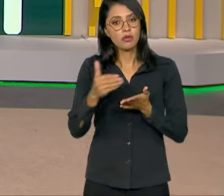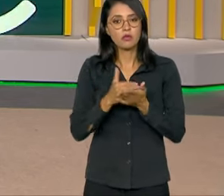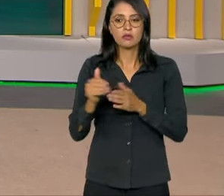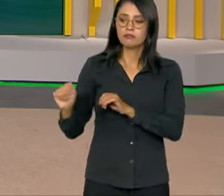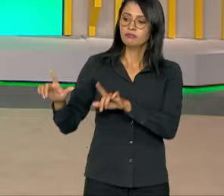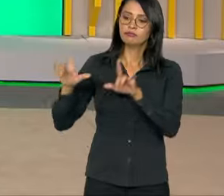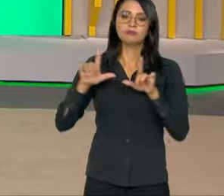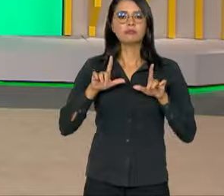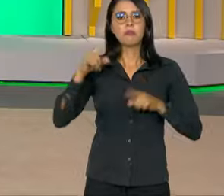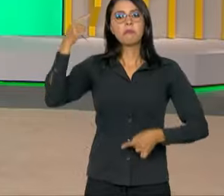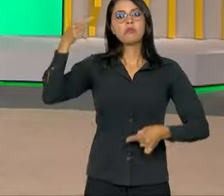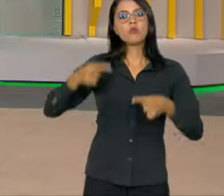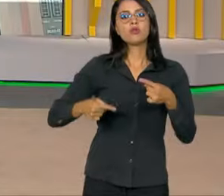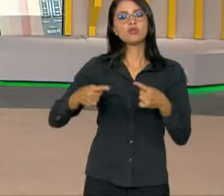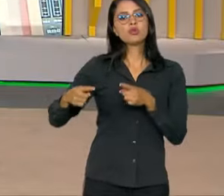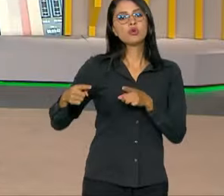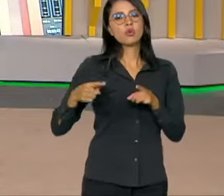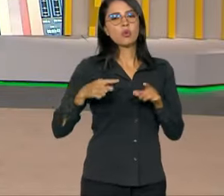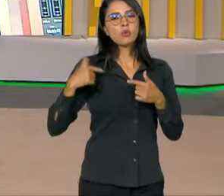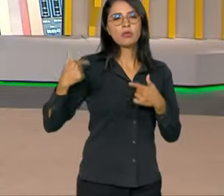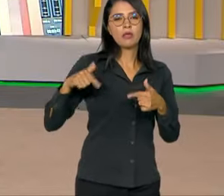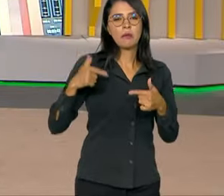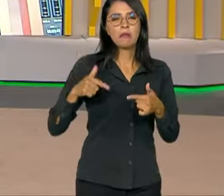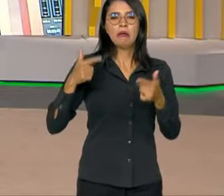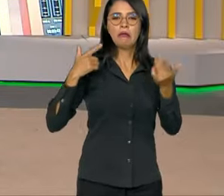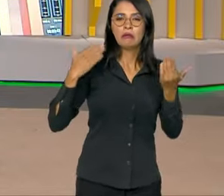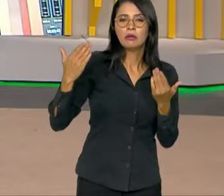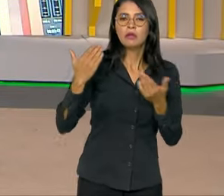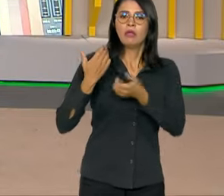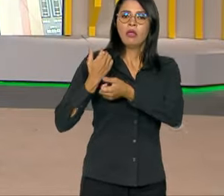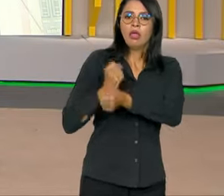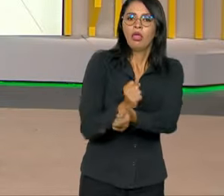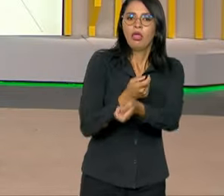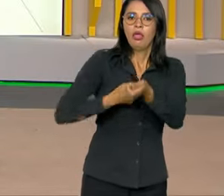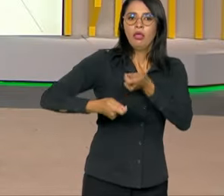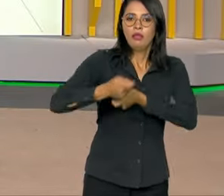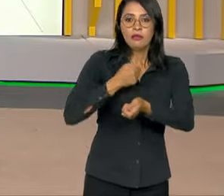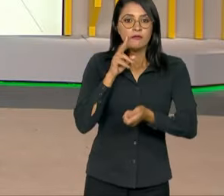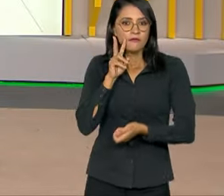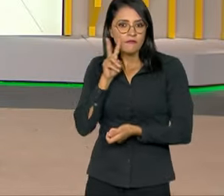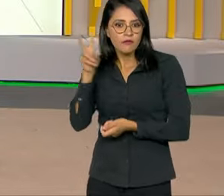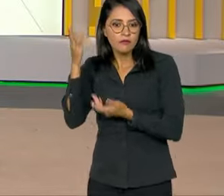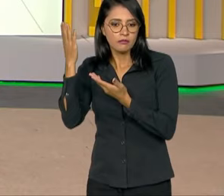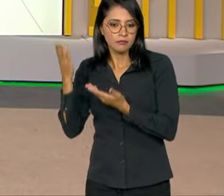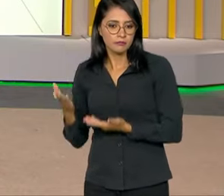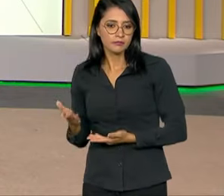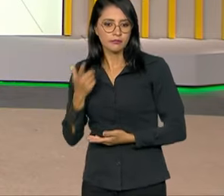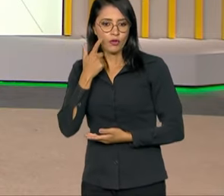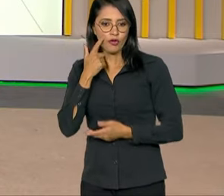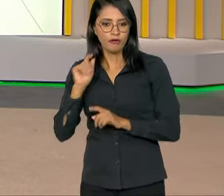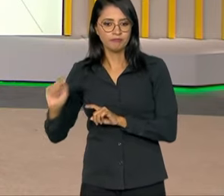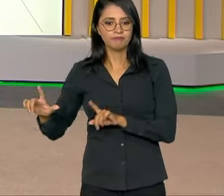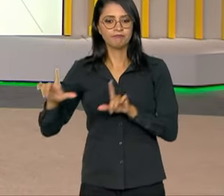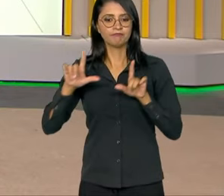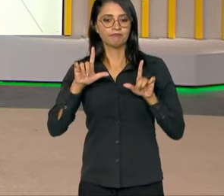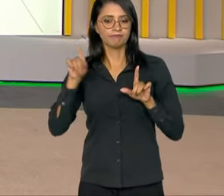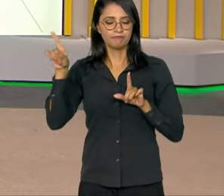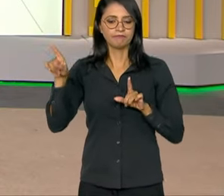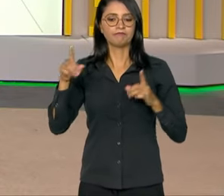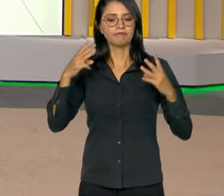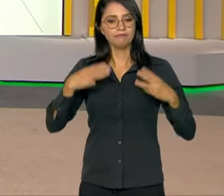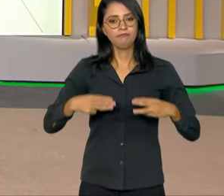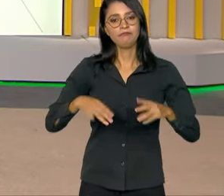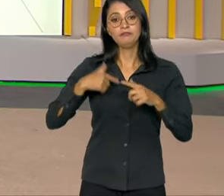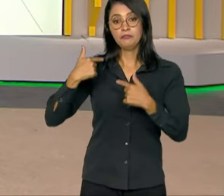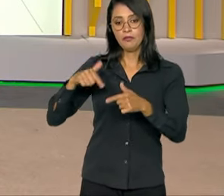painel Política de Combate ao Trabalho Análogo à Escravidão. Nós vamos ver aqui a tela. O Ministério do